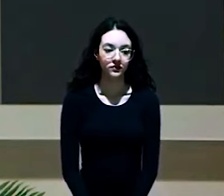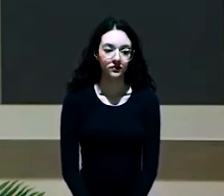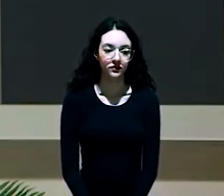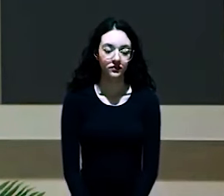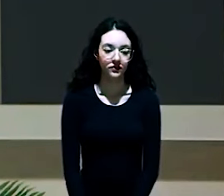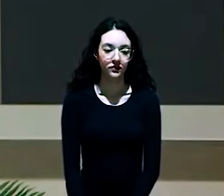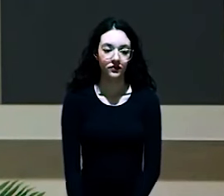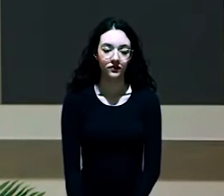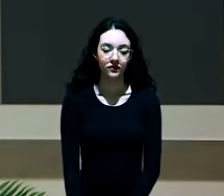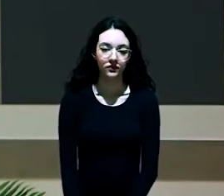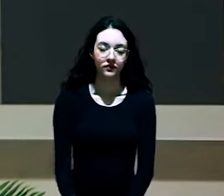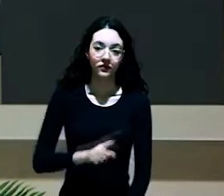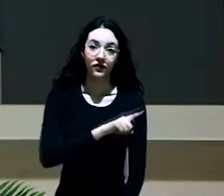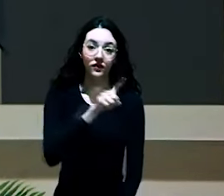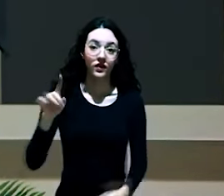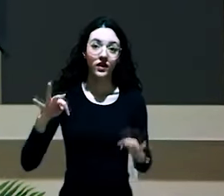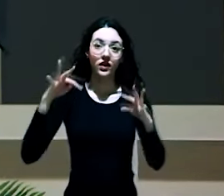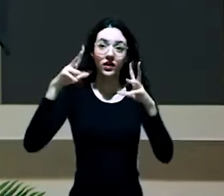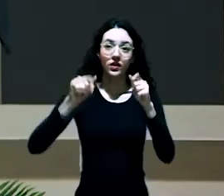Comece a falar com o Espírito Santo.